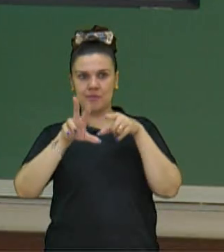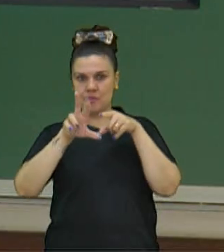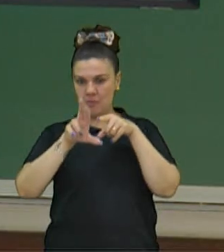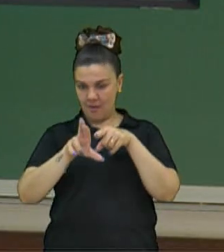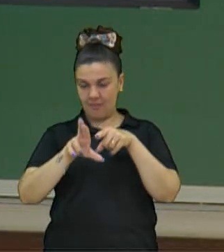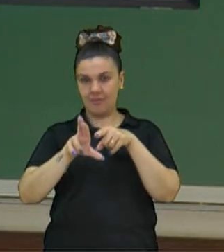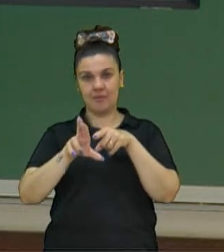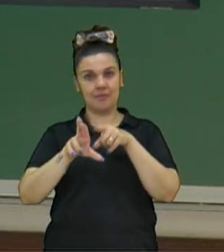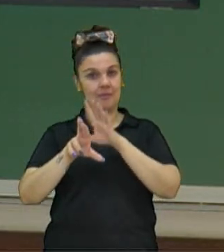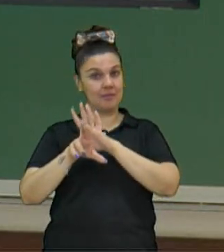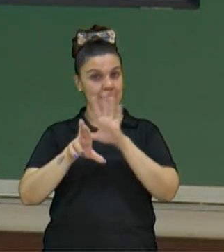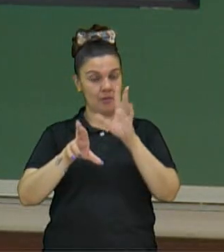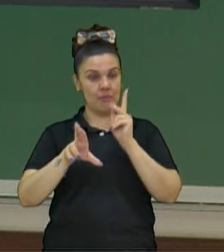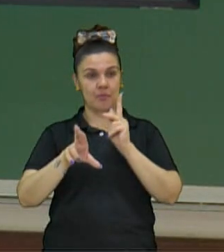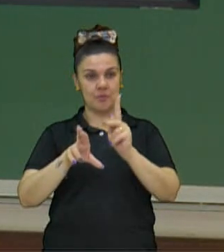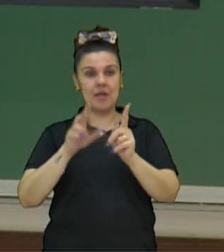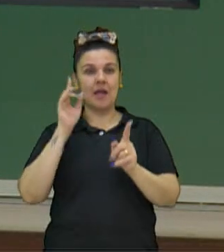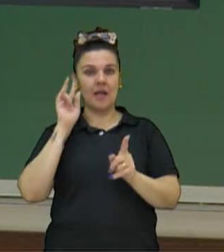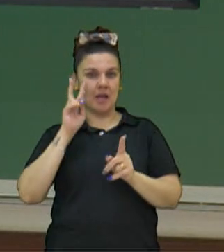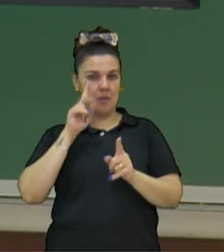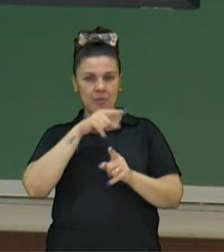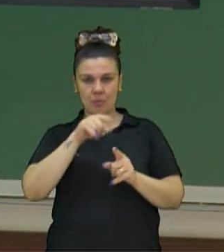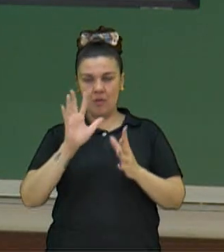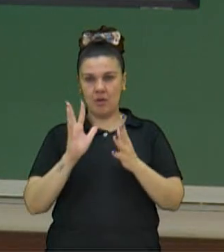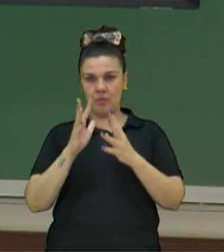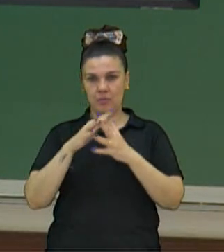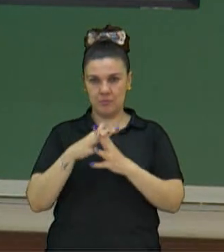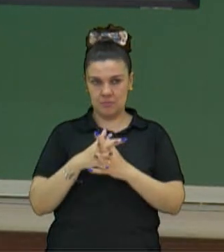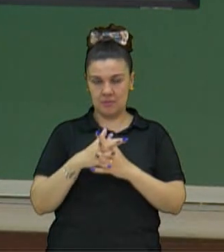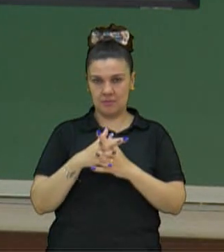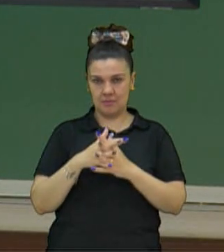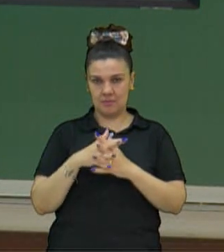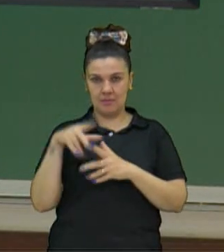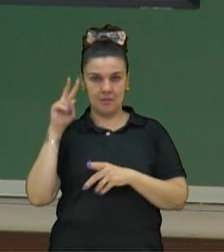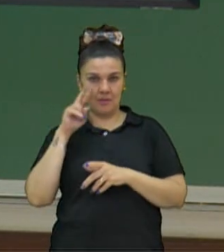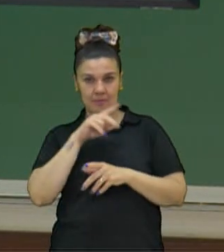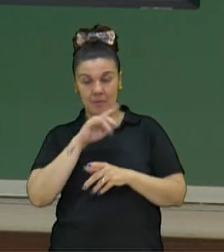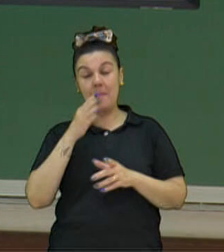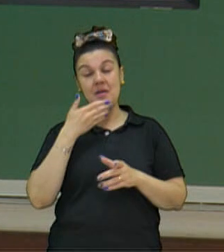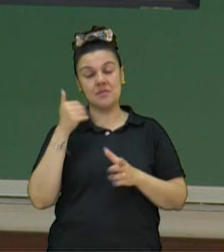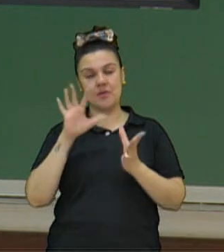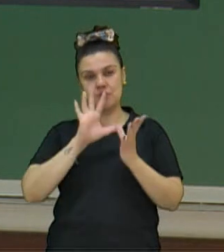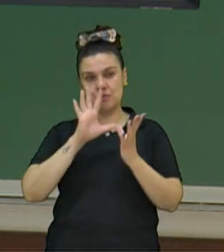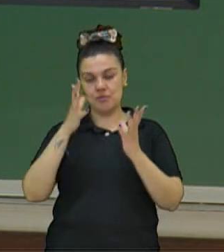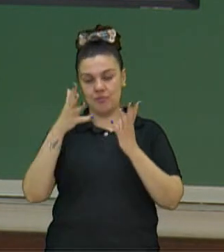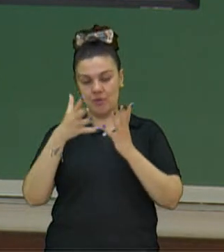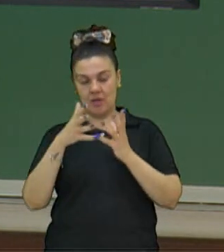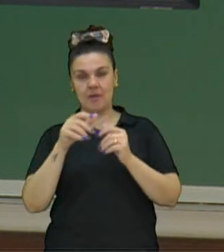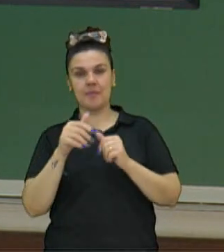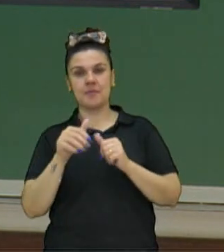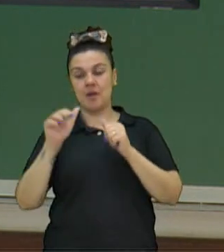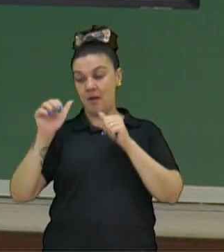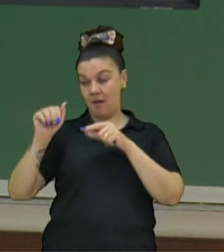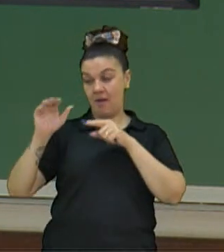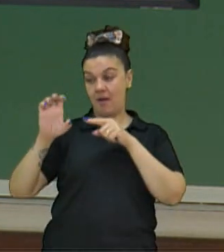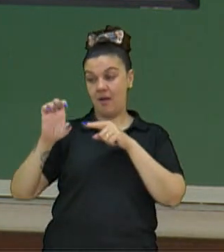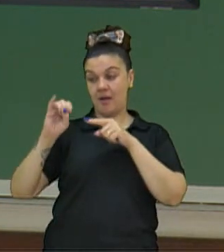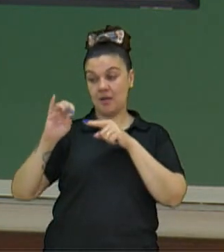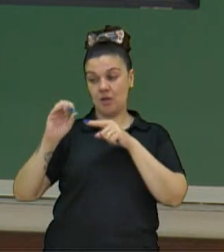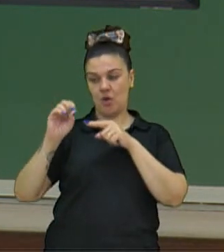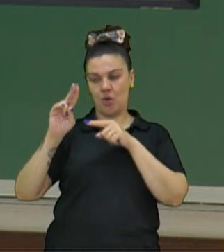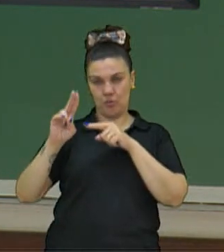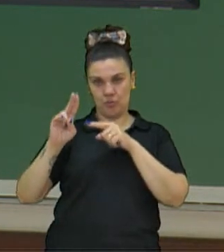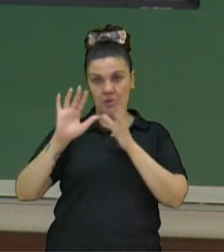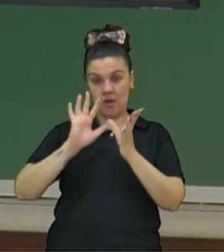eu tenho consoante, vocês lembram quais são as consoantes? Mais fácil lembrar as vogais. Tiro as vogais, A, E, I, O, U, que